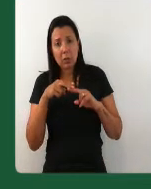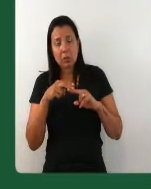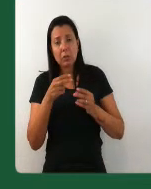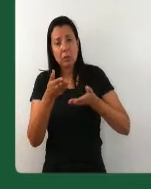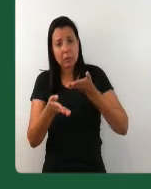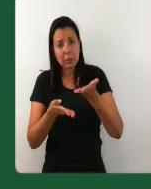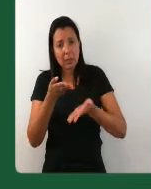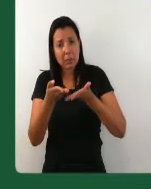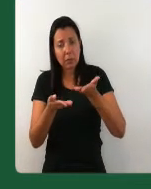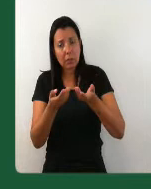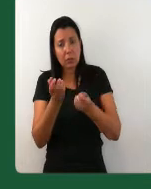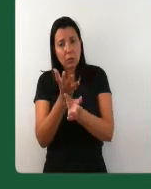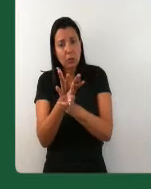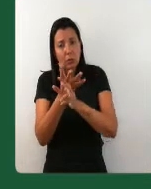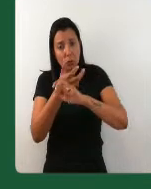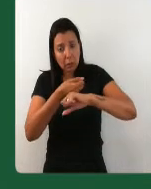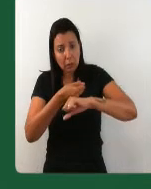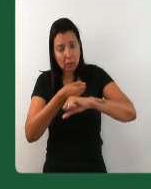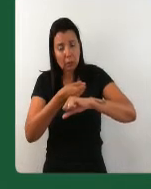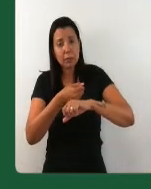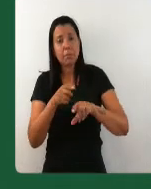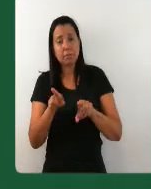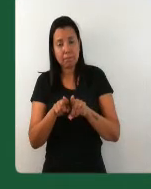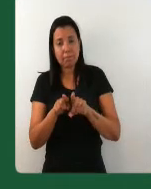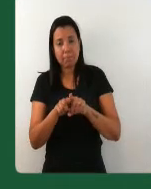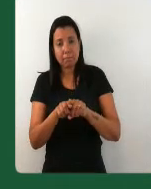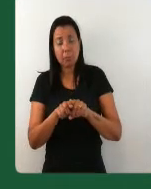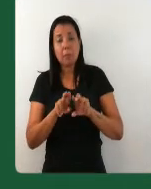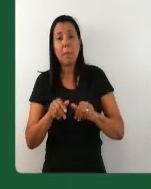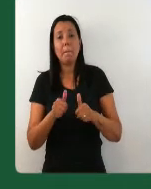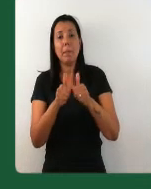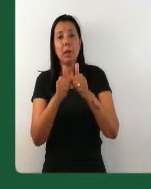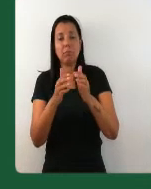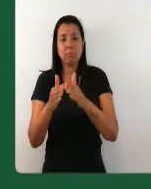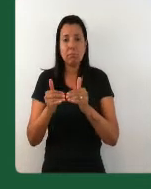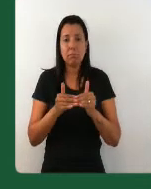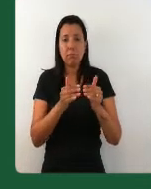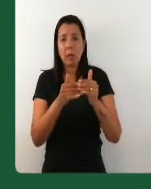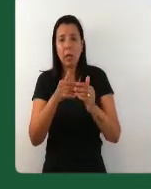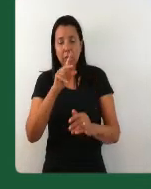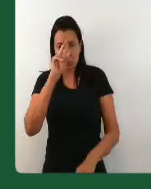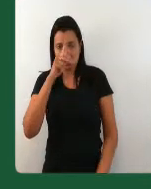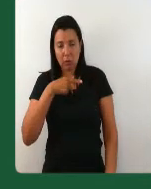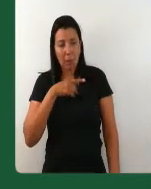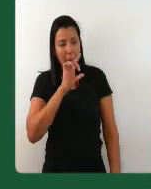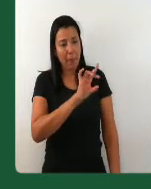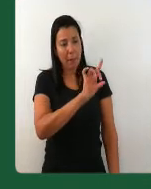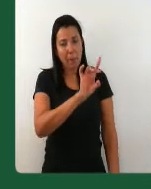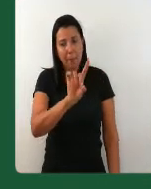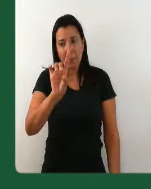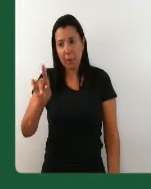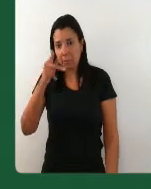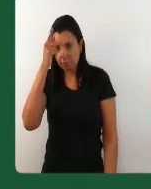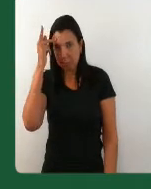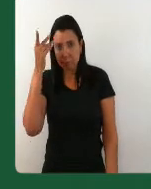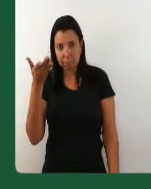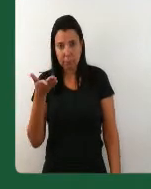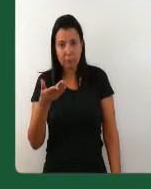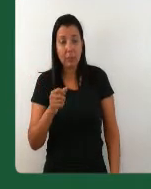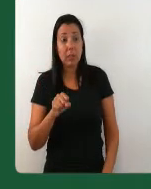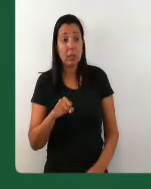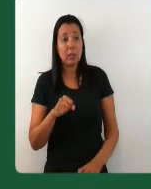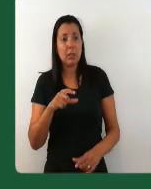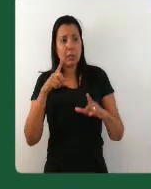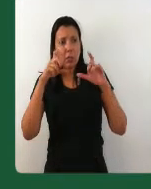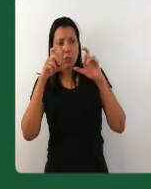tratamento multidisciplinar e interdisciplinar para melhor atender individualmente cada paciente. Nessa